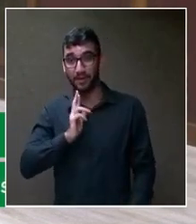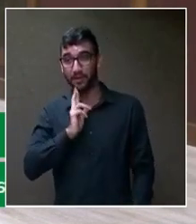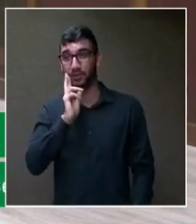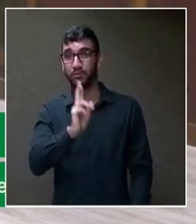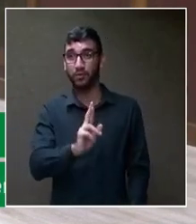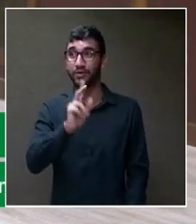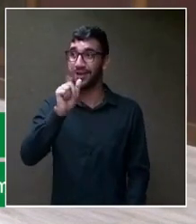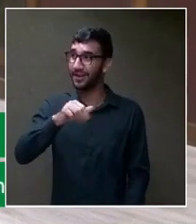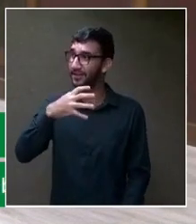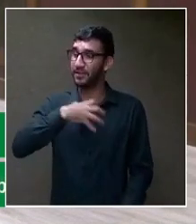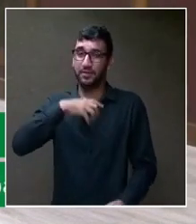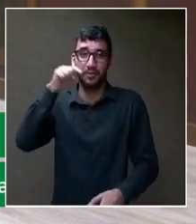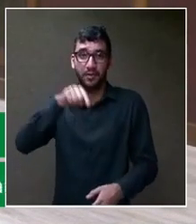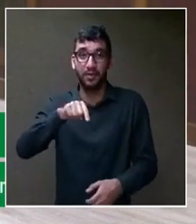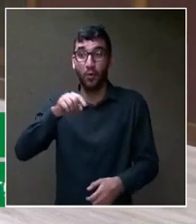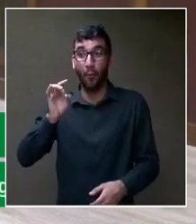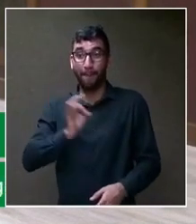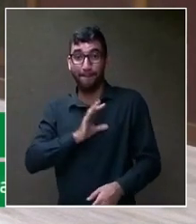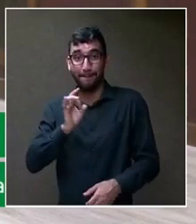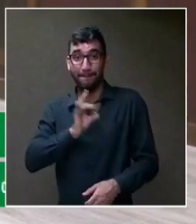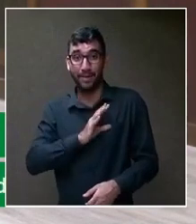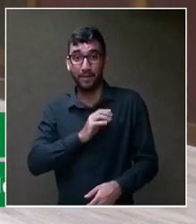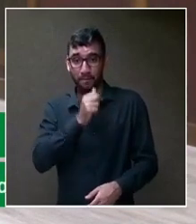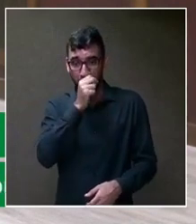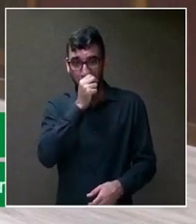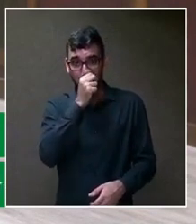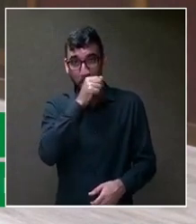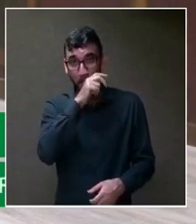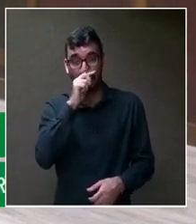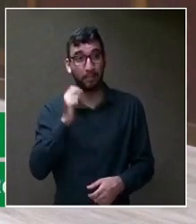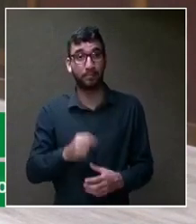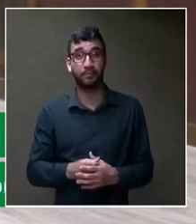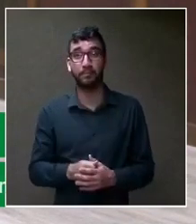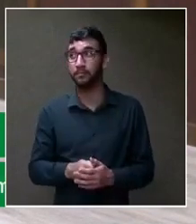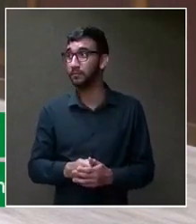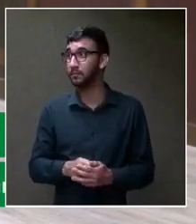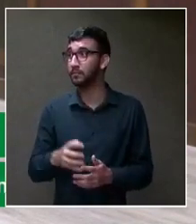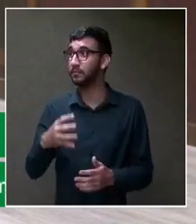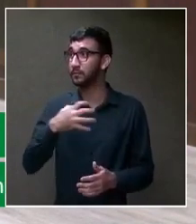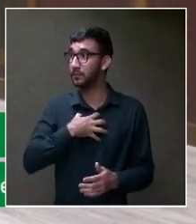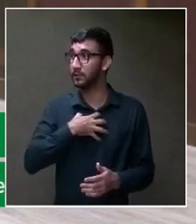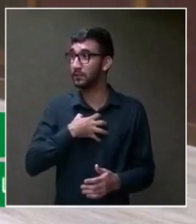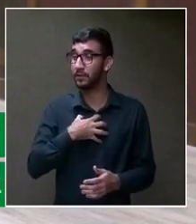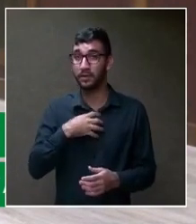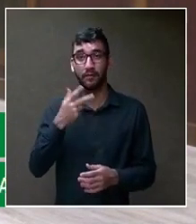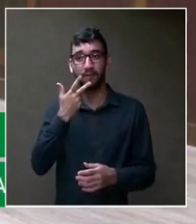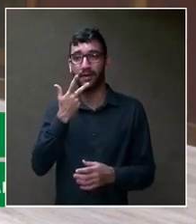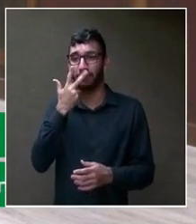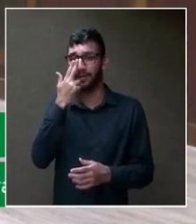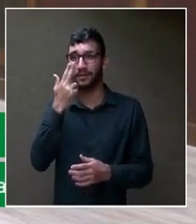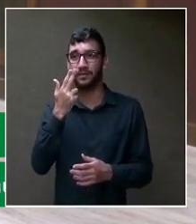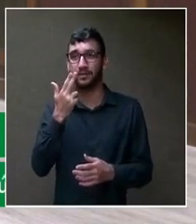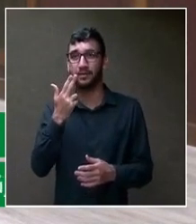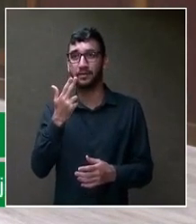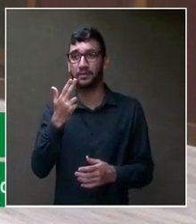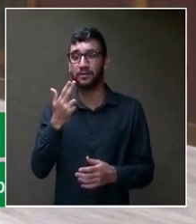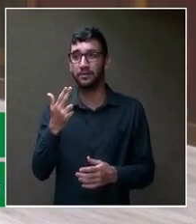sua pergunta é nesse sentido. Sim, o medo ela demonstrava... Medo dele, da pessoa dele. Nesse sentido. Nesse sentido. É. Ela se sentia...